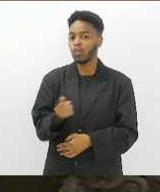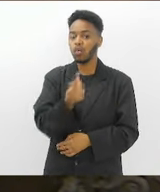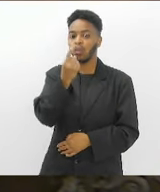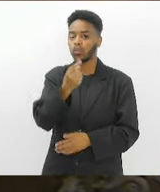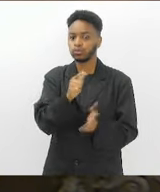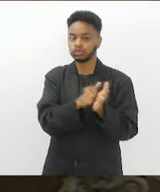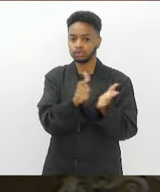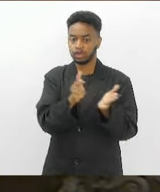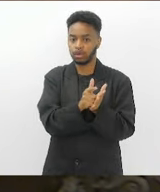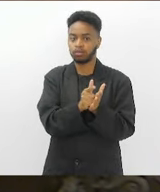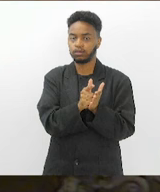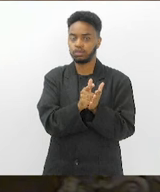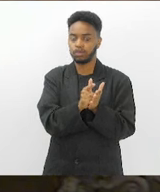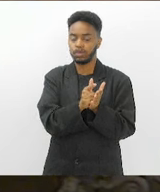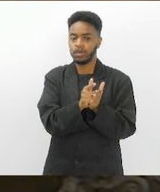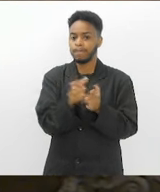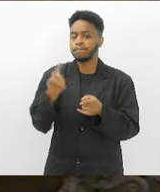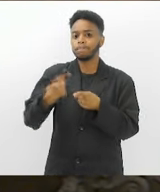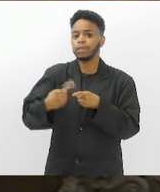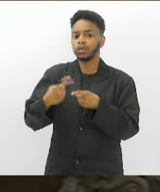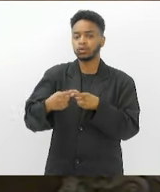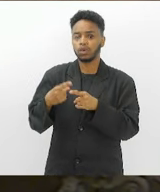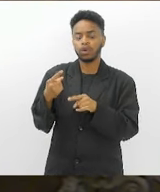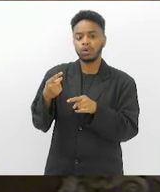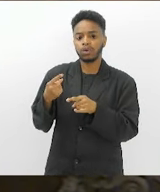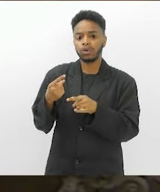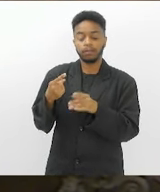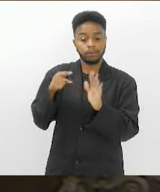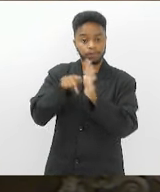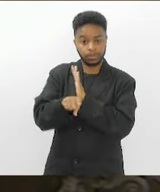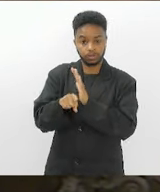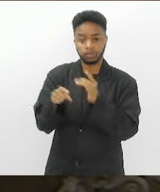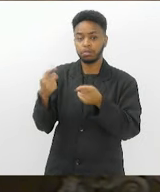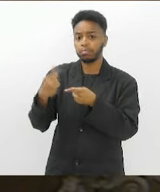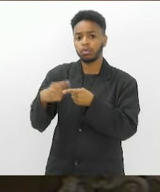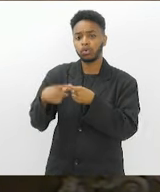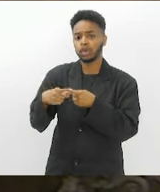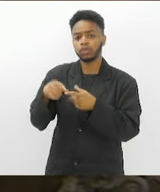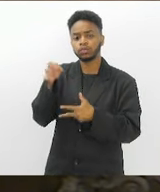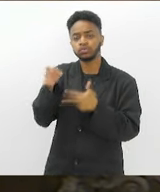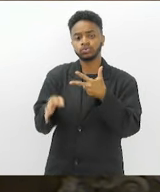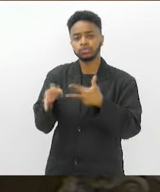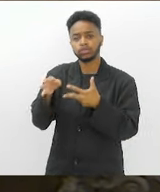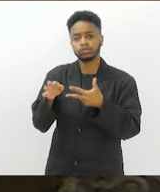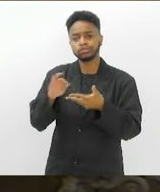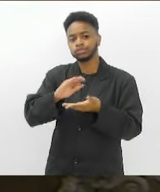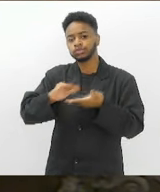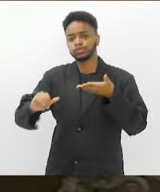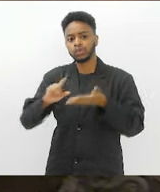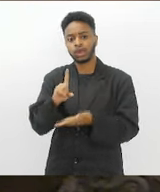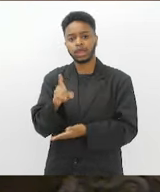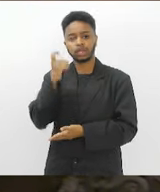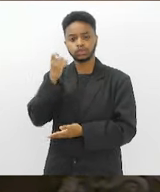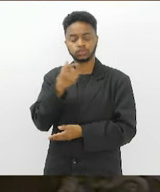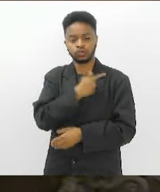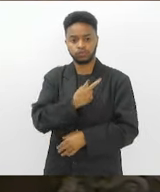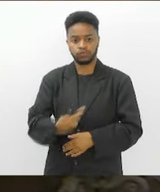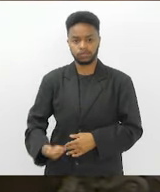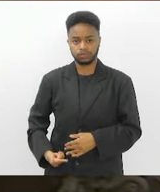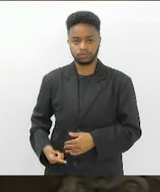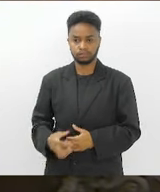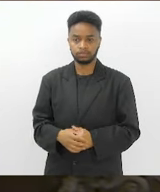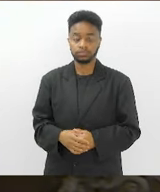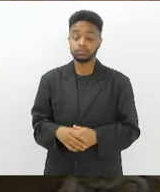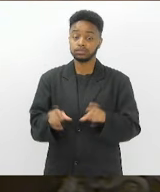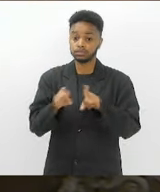questionou por que esse limbo jurídico que um ex-governador do Estado foi submetido. Isso,